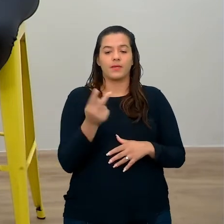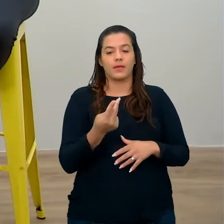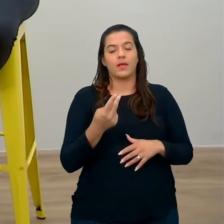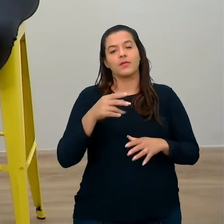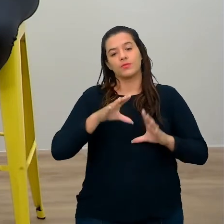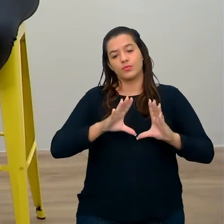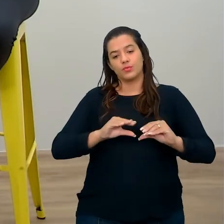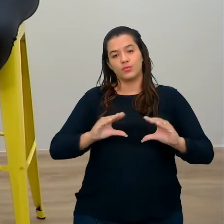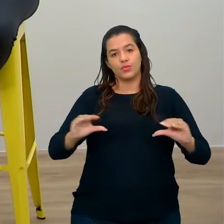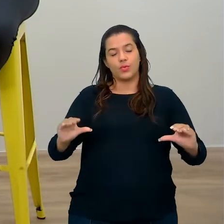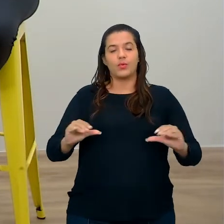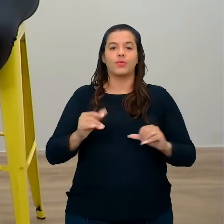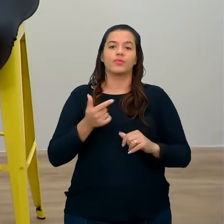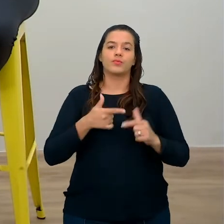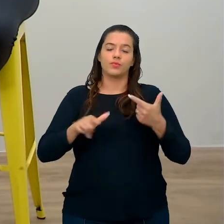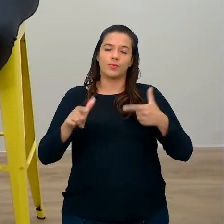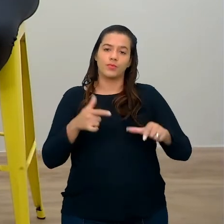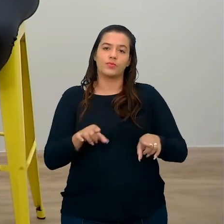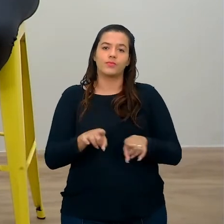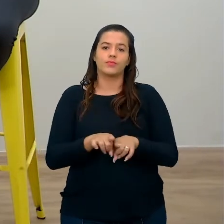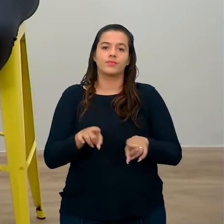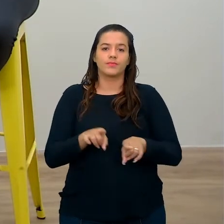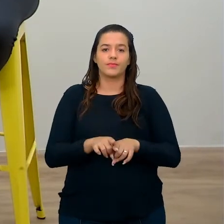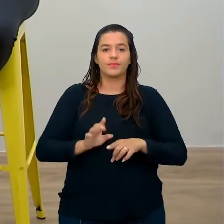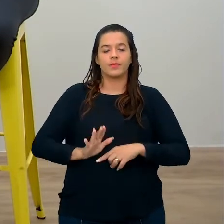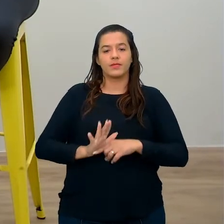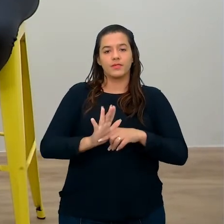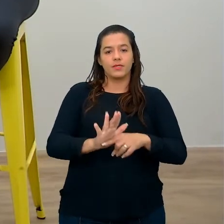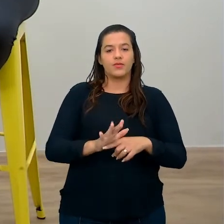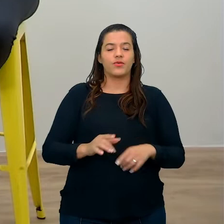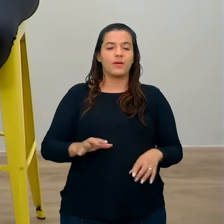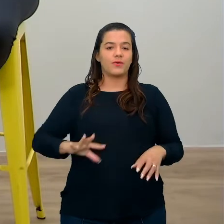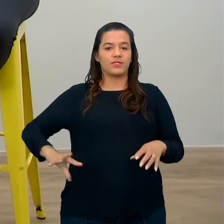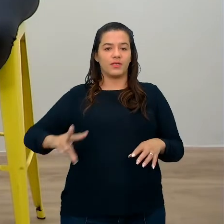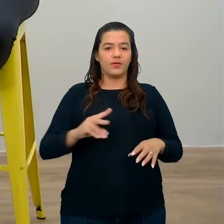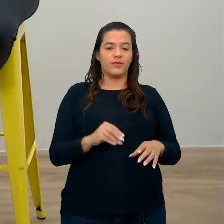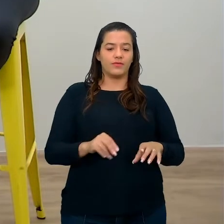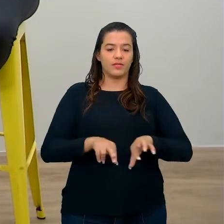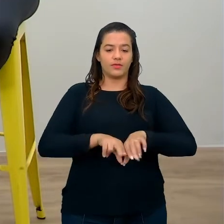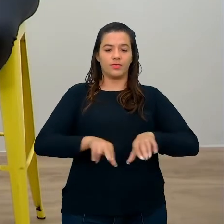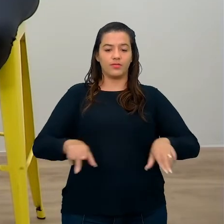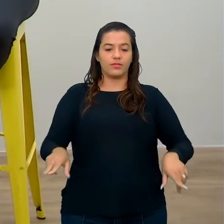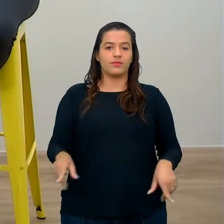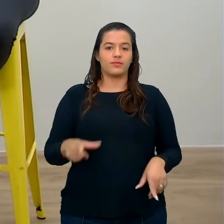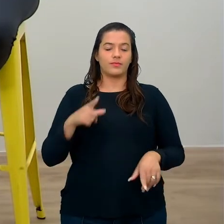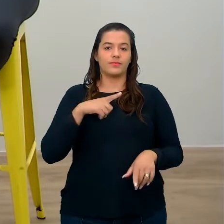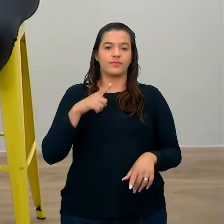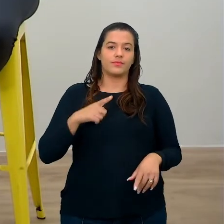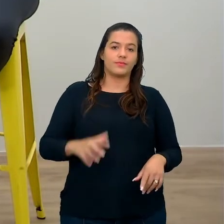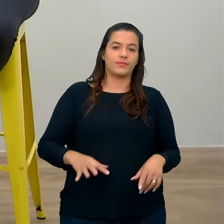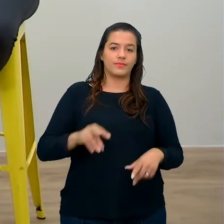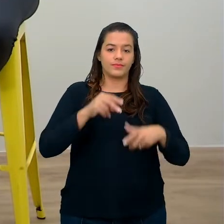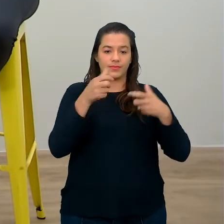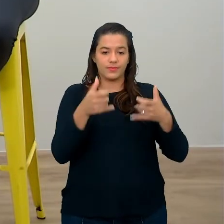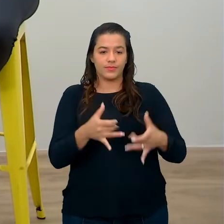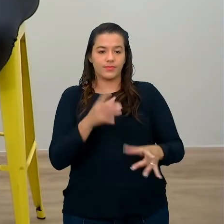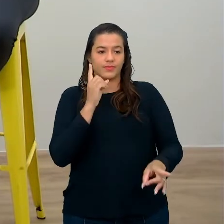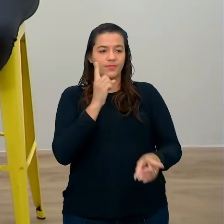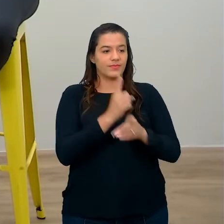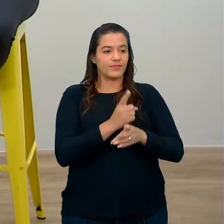isso provavelmente também vai influenciar nesses horizontes diferenciados também que a gente encontra,